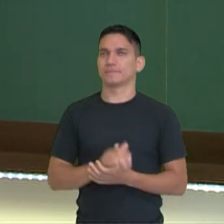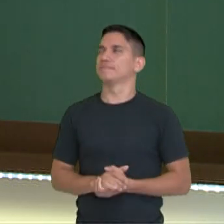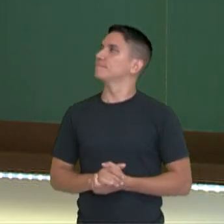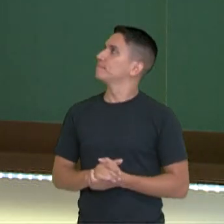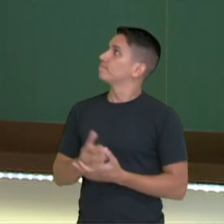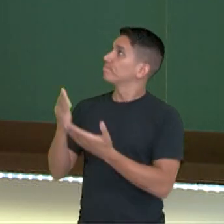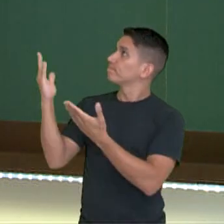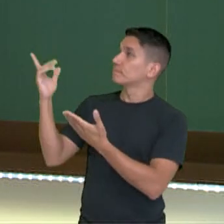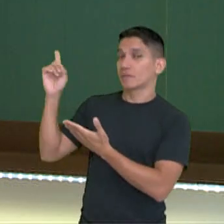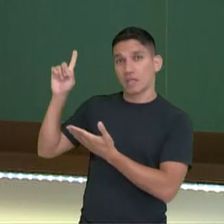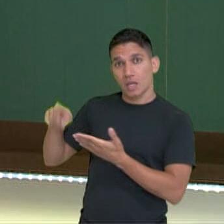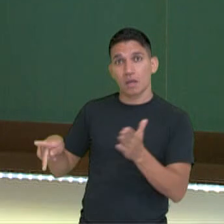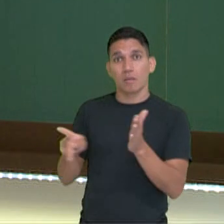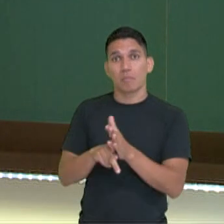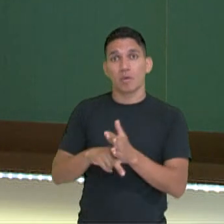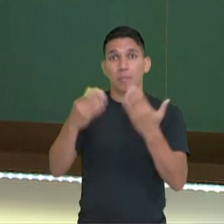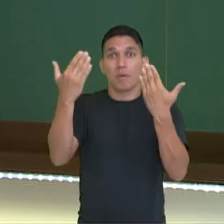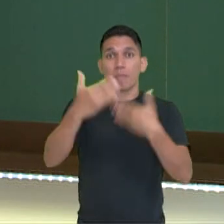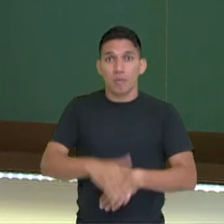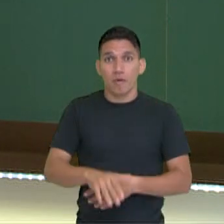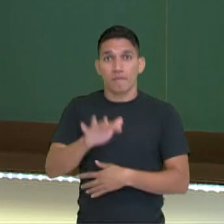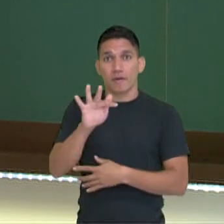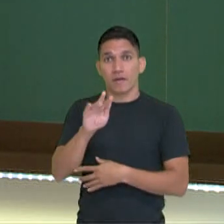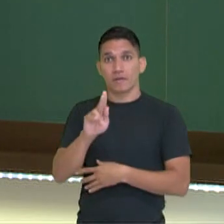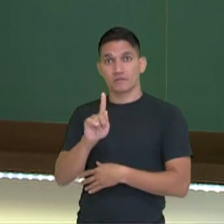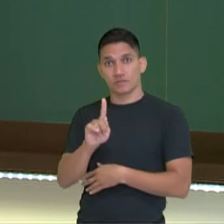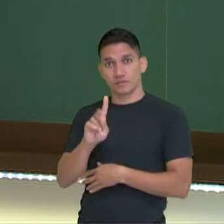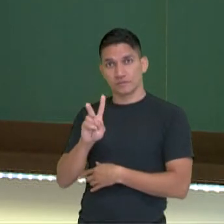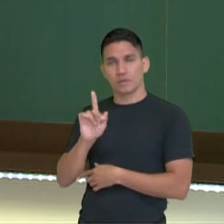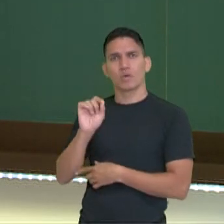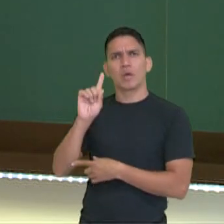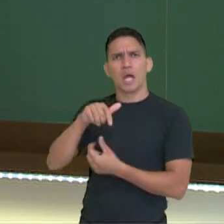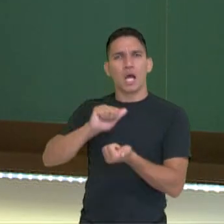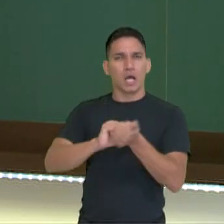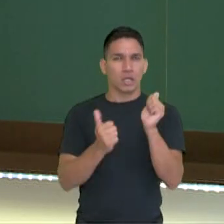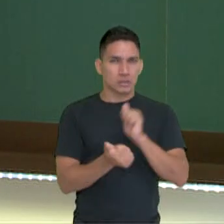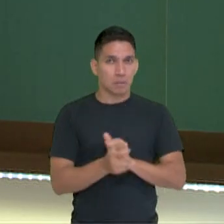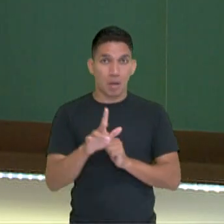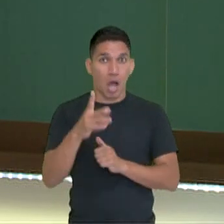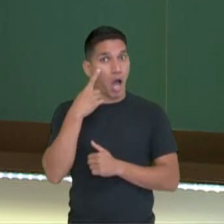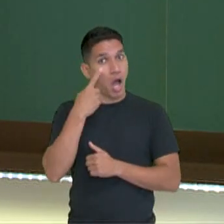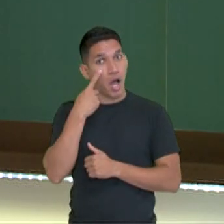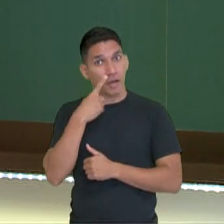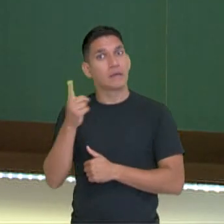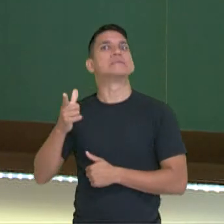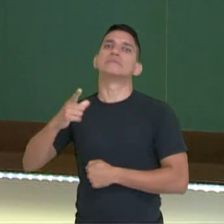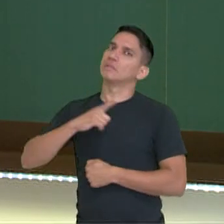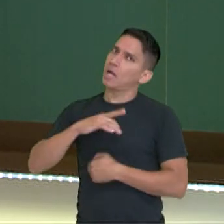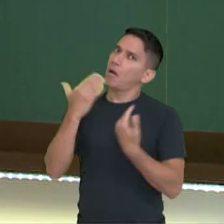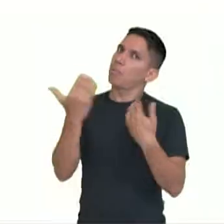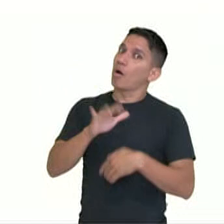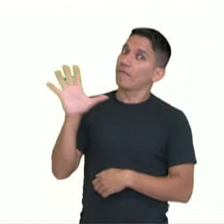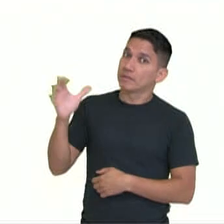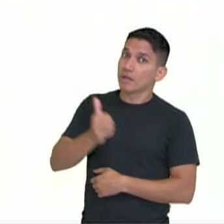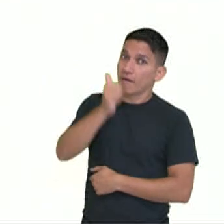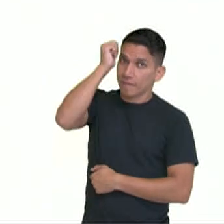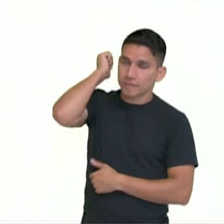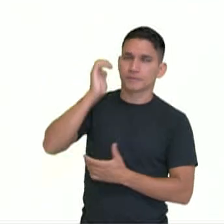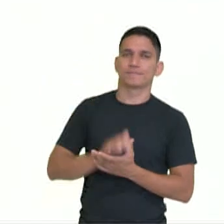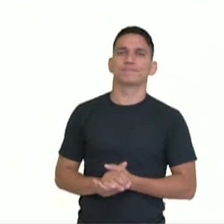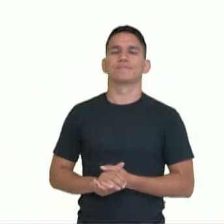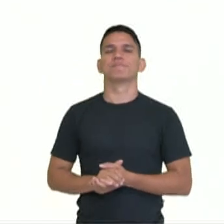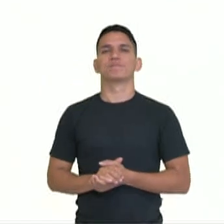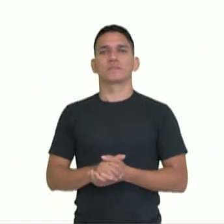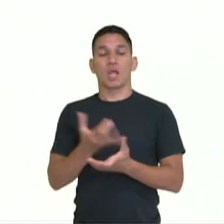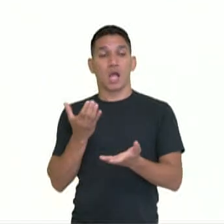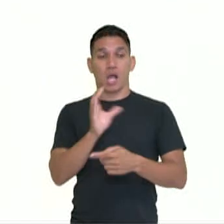um exercício que saiu na FGV, é adaptado, mas um exercício já para vocês verem que cai esse tipo de questão também no vestibular. Um capital